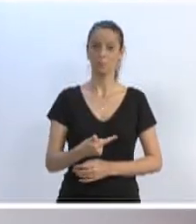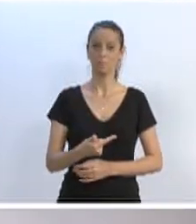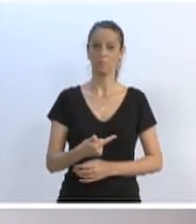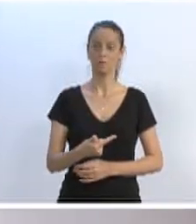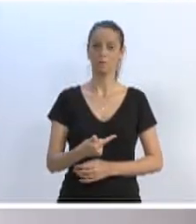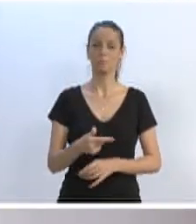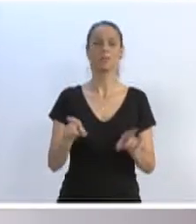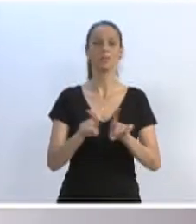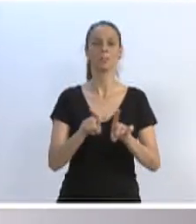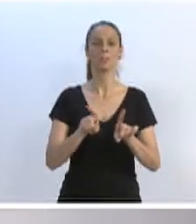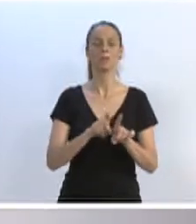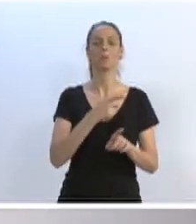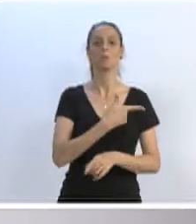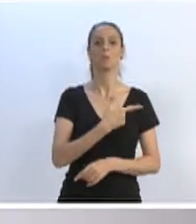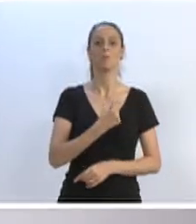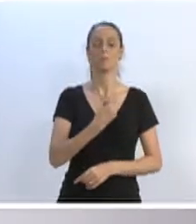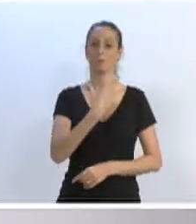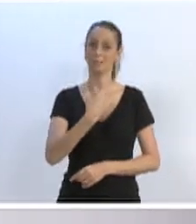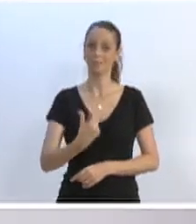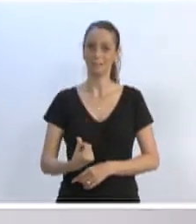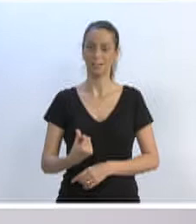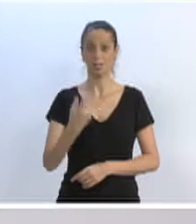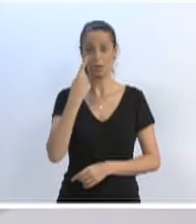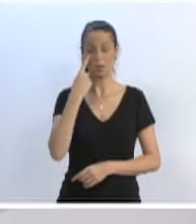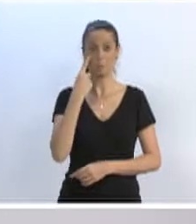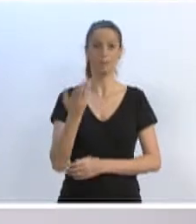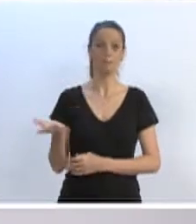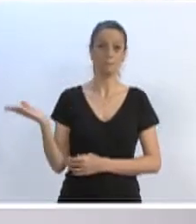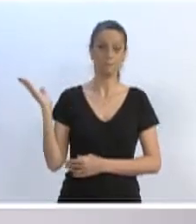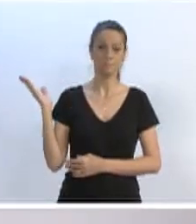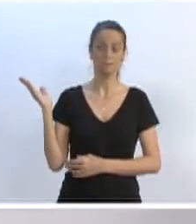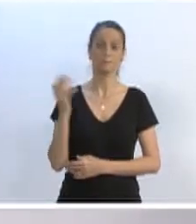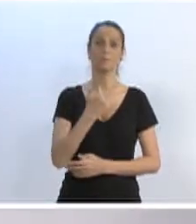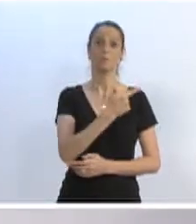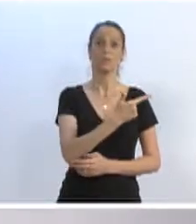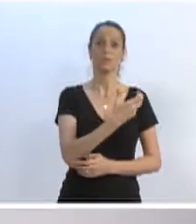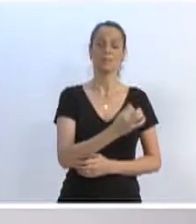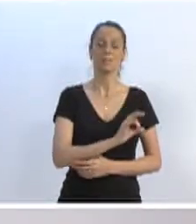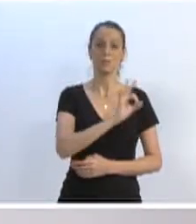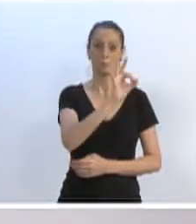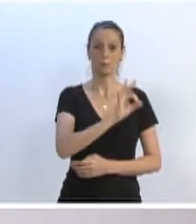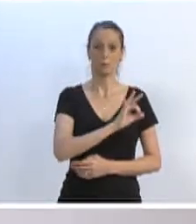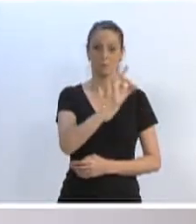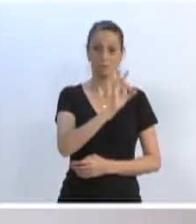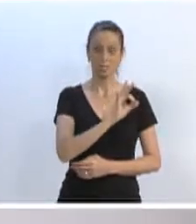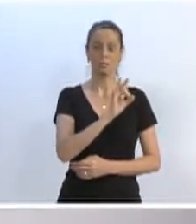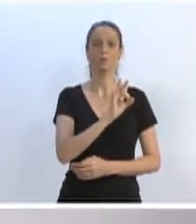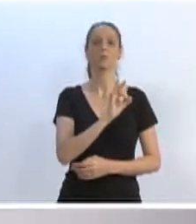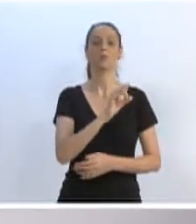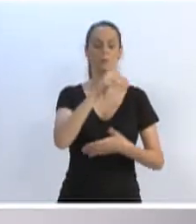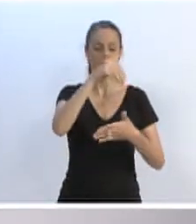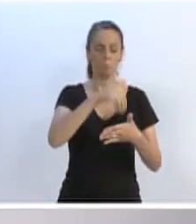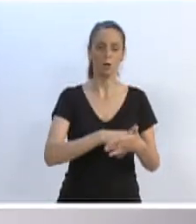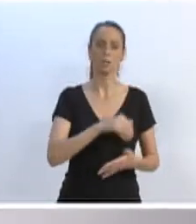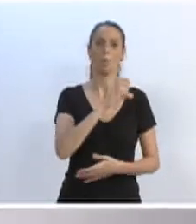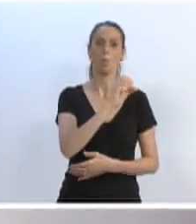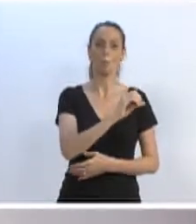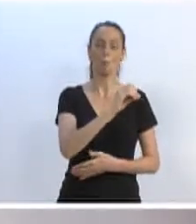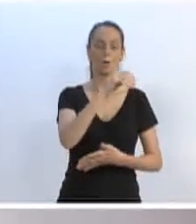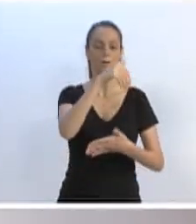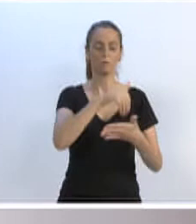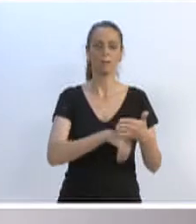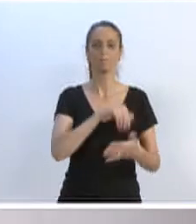e 2016. Olha ali, 2012, 26% de votos brancos, nulos e